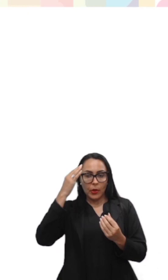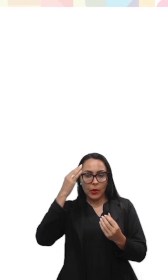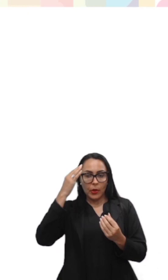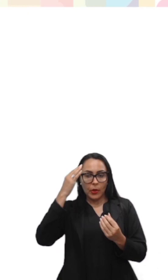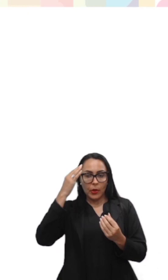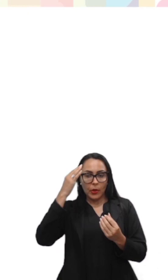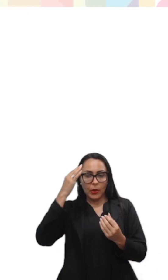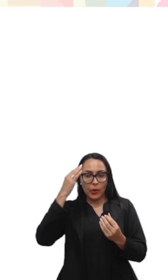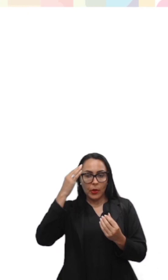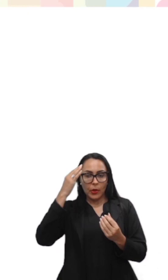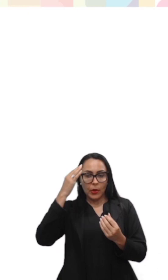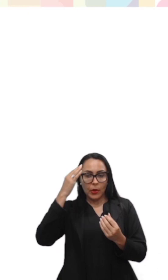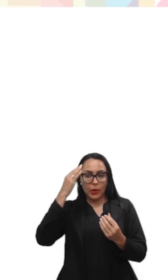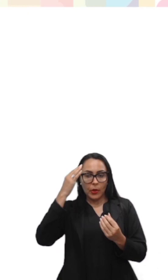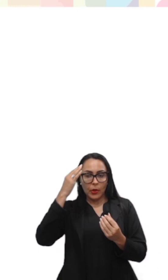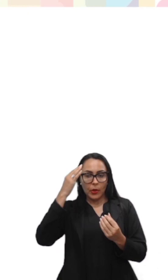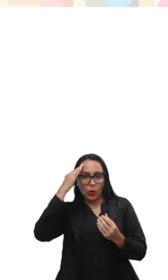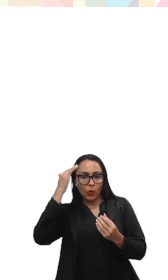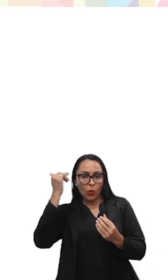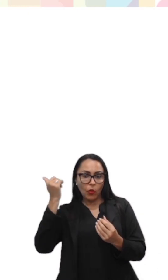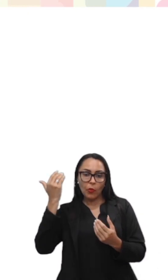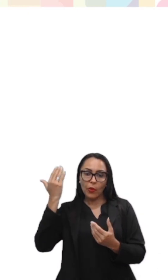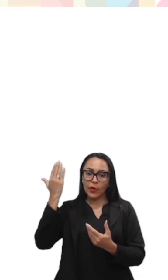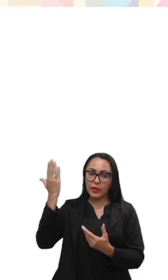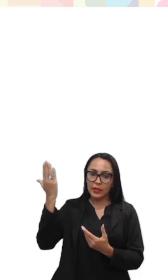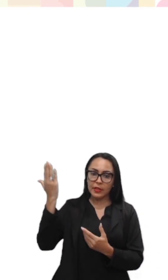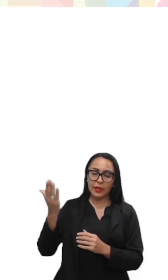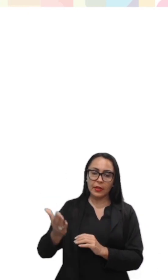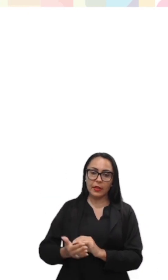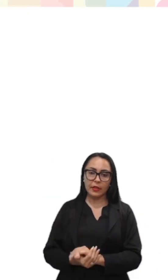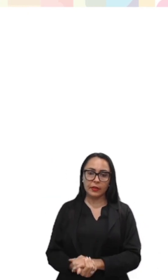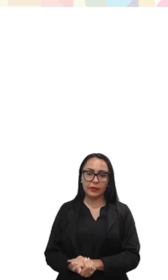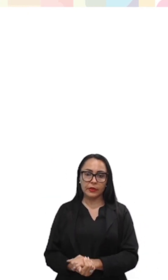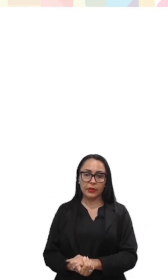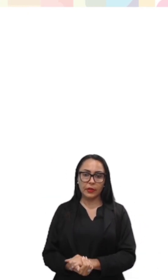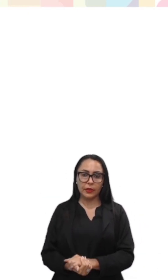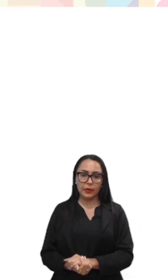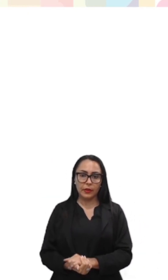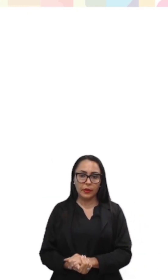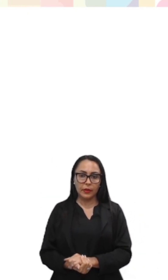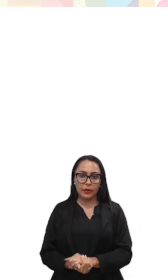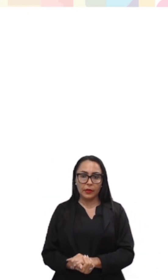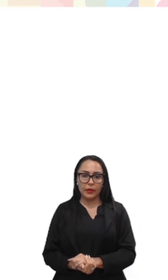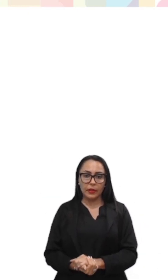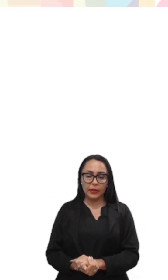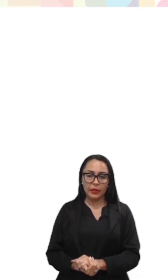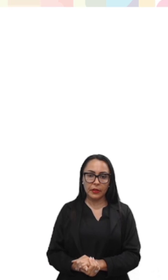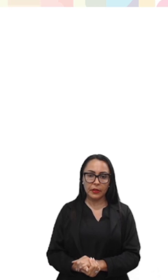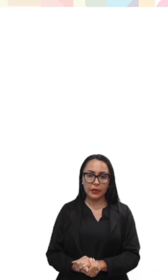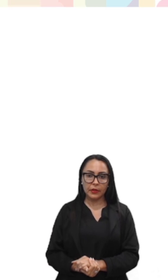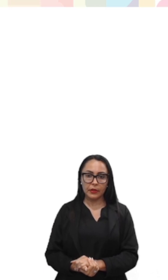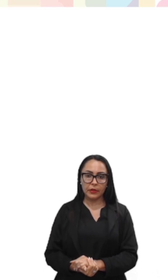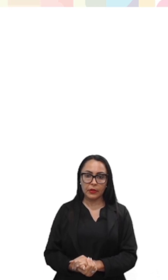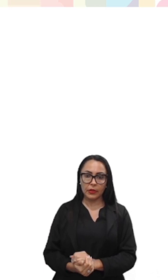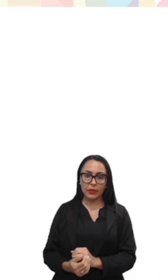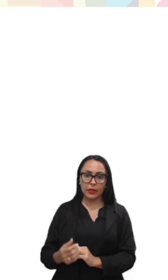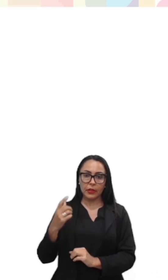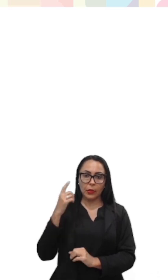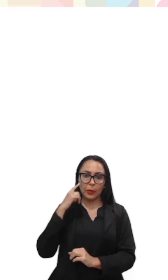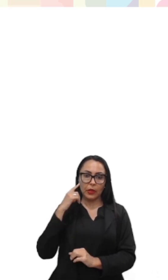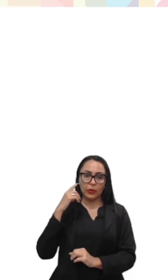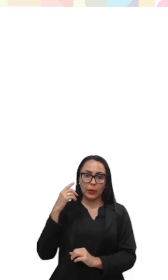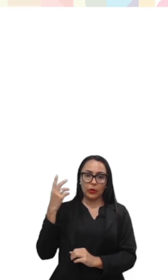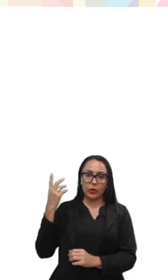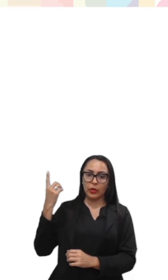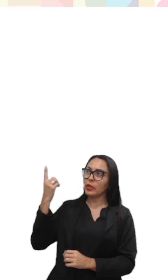linha, 2 dedos para cima com o punho fechado. Palma de mão virada para a gente, branca. Abre mais um dedinho, aí